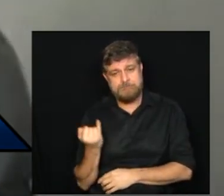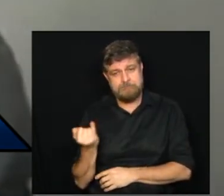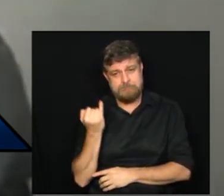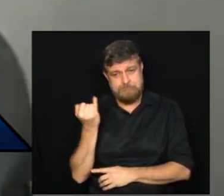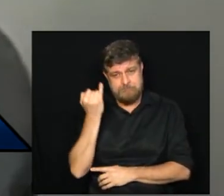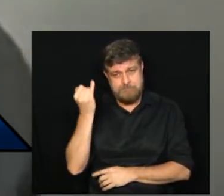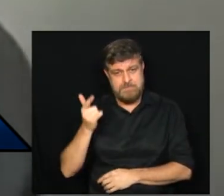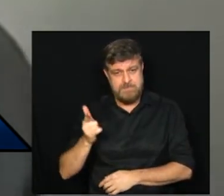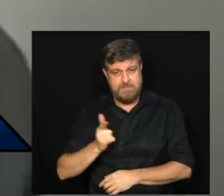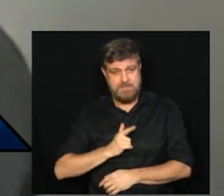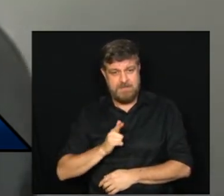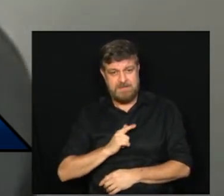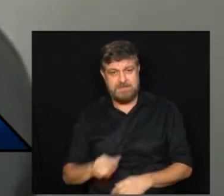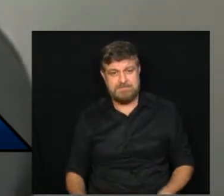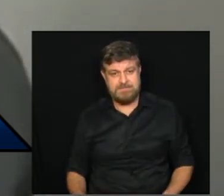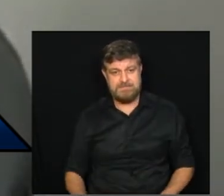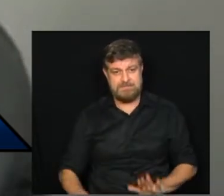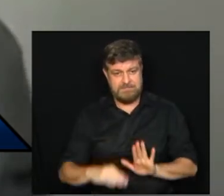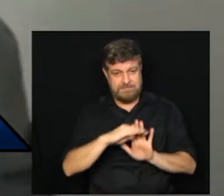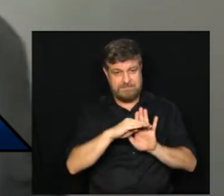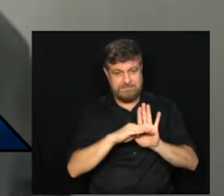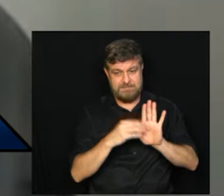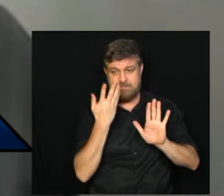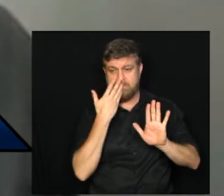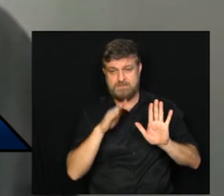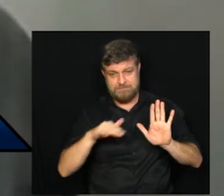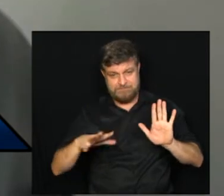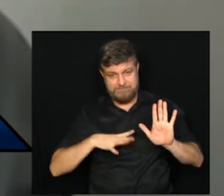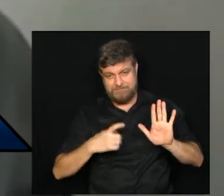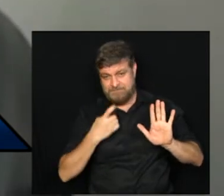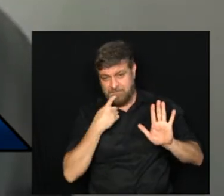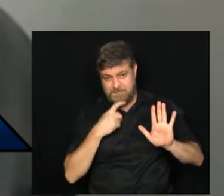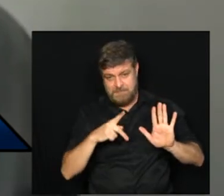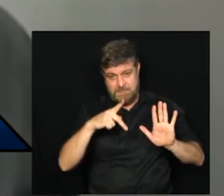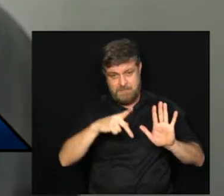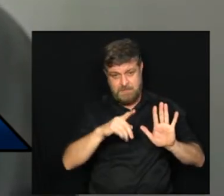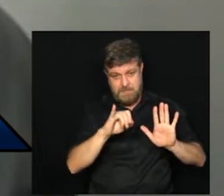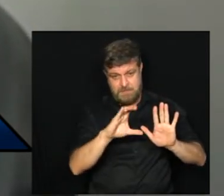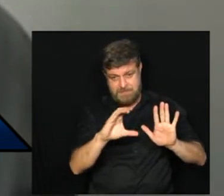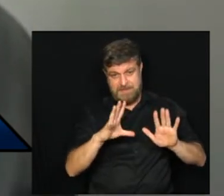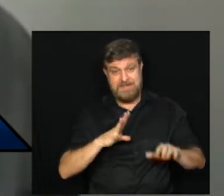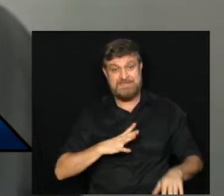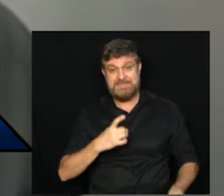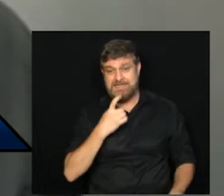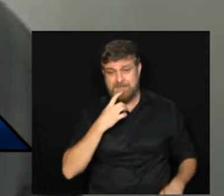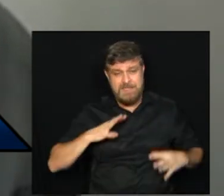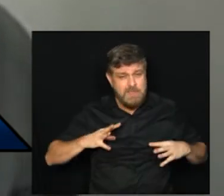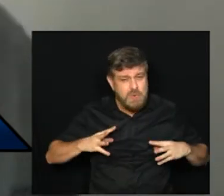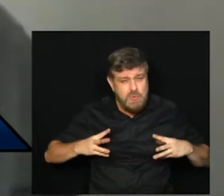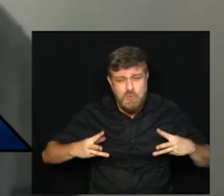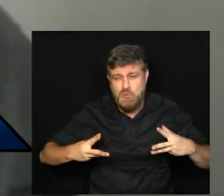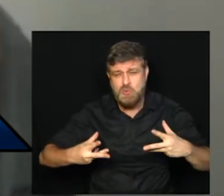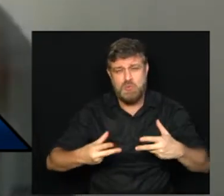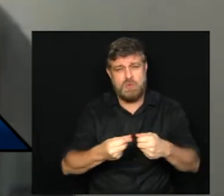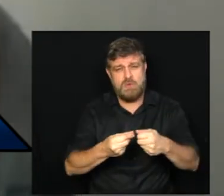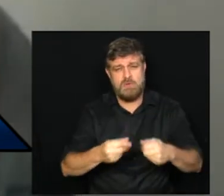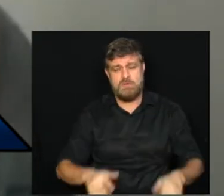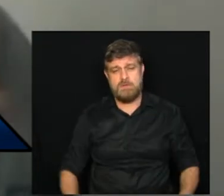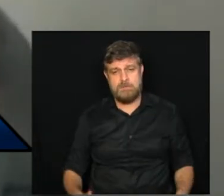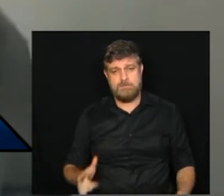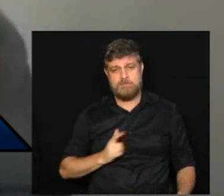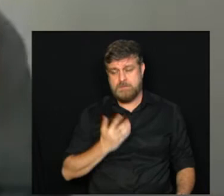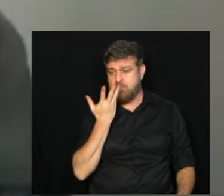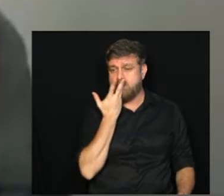questão do PIC, lembrando que o PIC ele é para a cidade toda, né? Ele é um plano para a infância